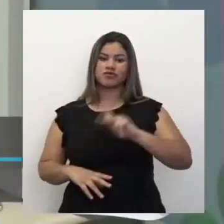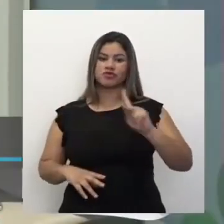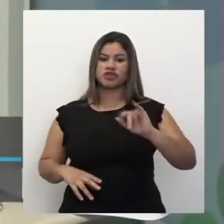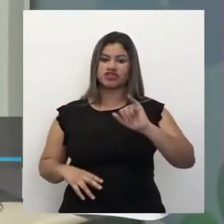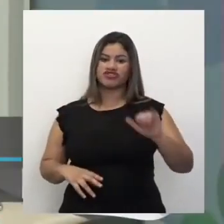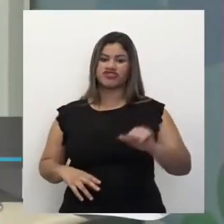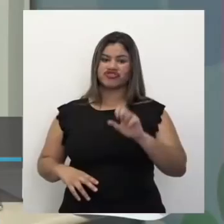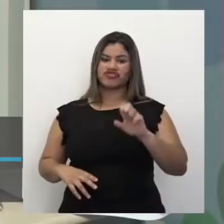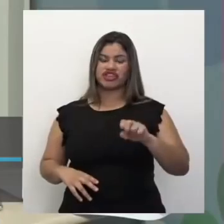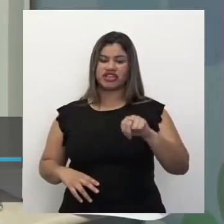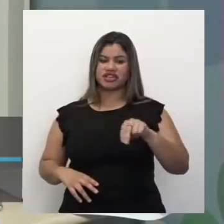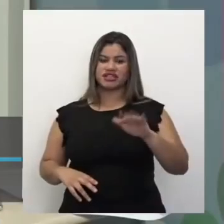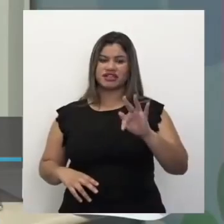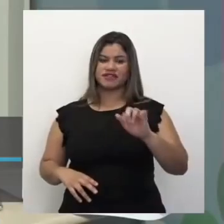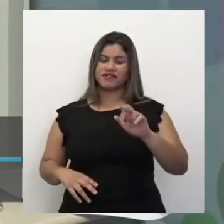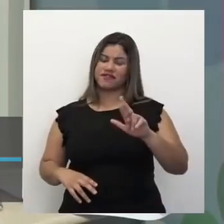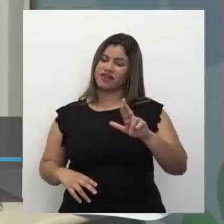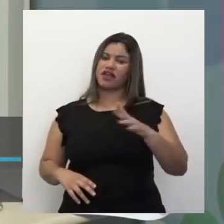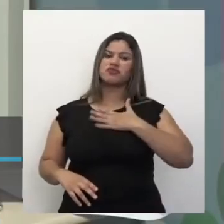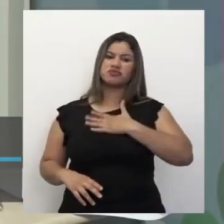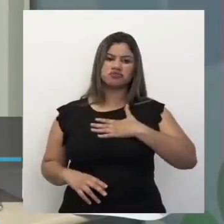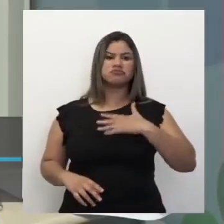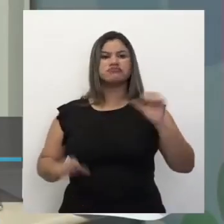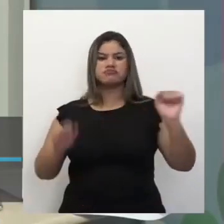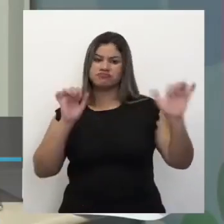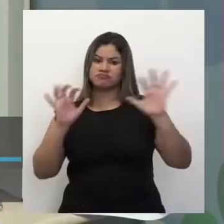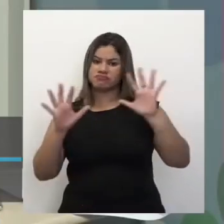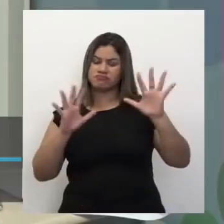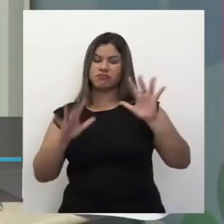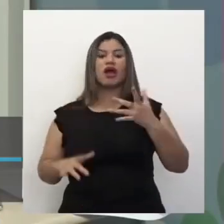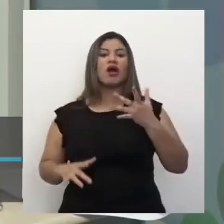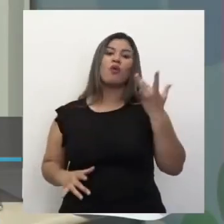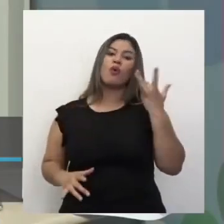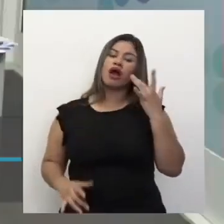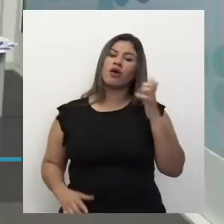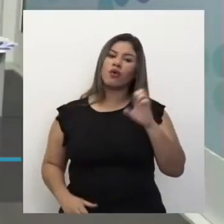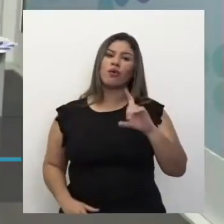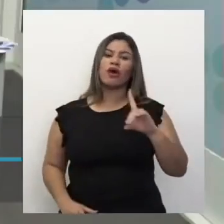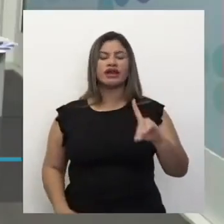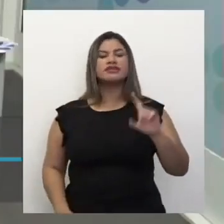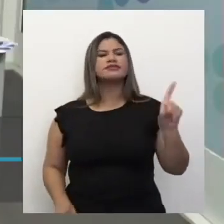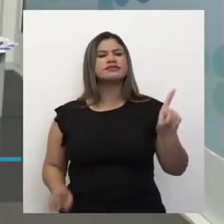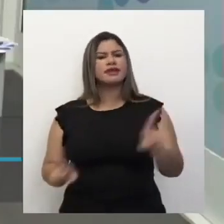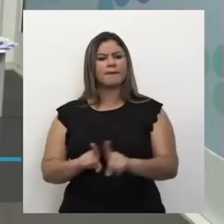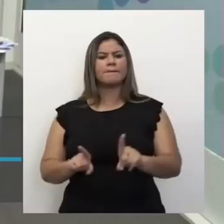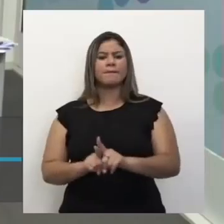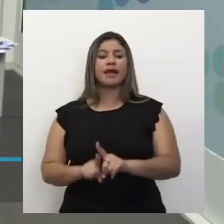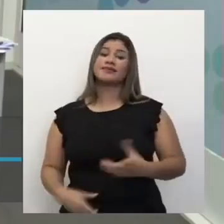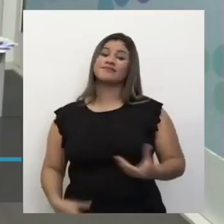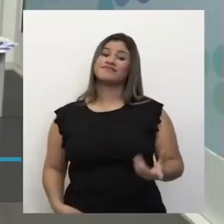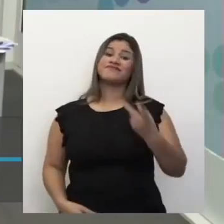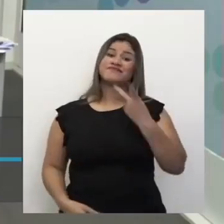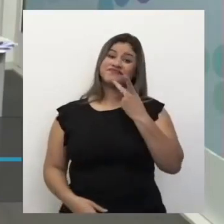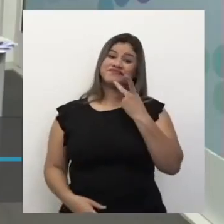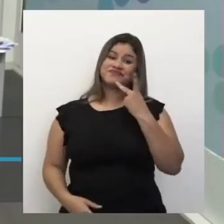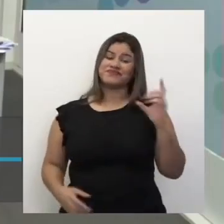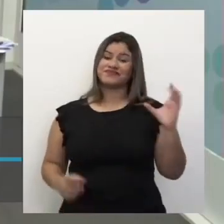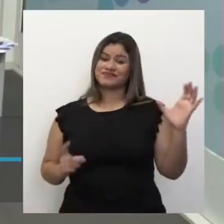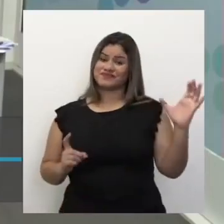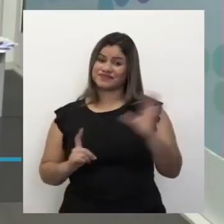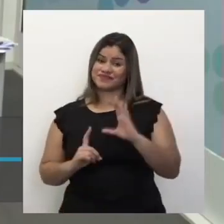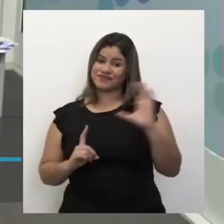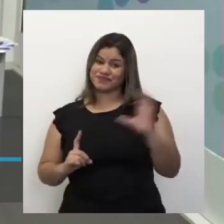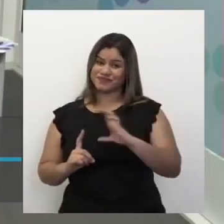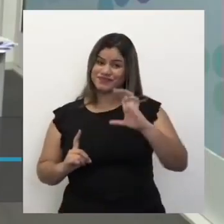e eu particularmente gostei da reflexão. Acho que o Ed também. Então, na verdade eu falei que era uma provocação, né? E eu quero